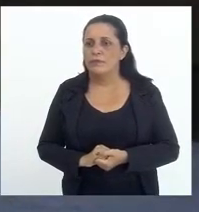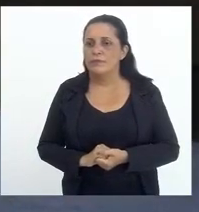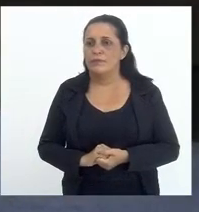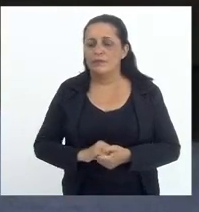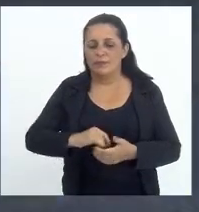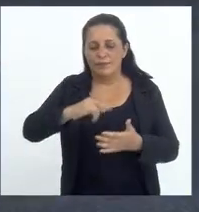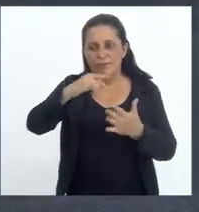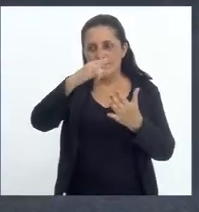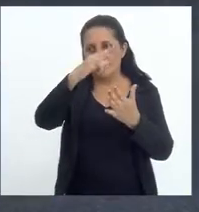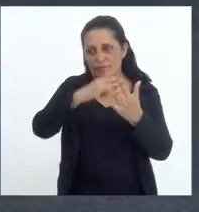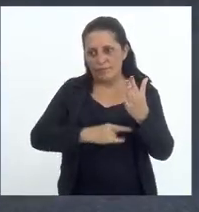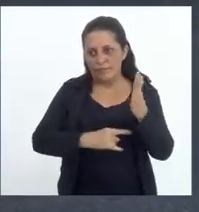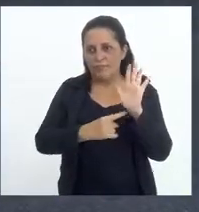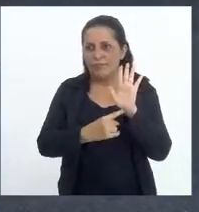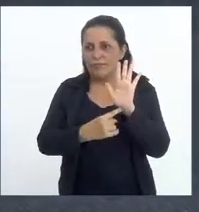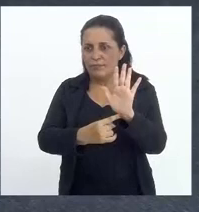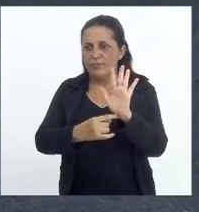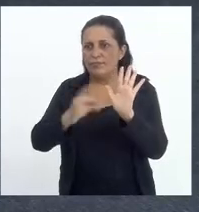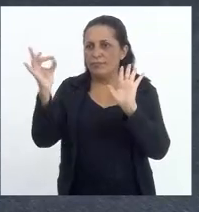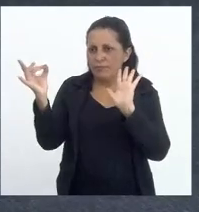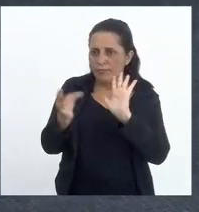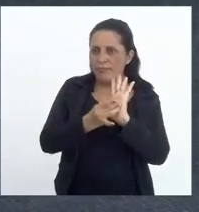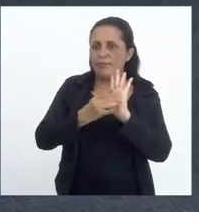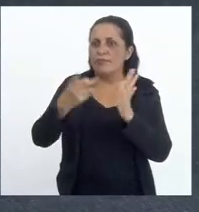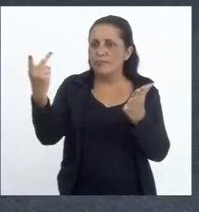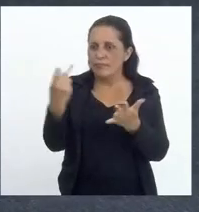A ata reflete com exatidão o ocorrido na